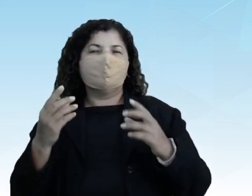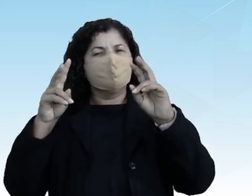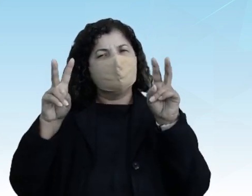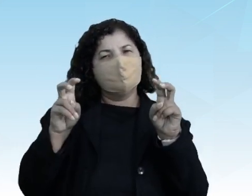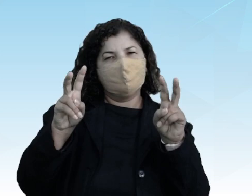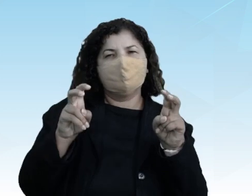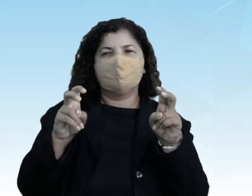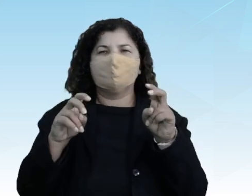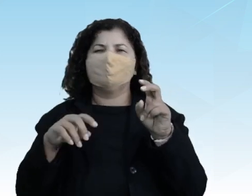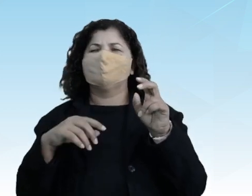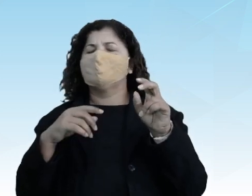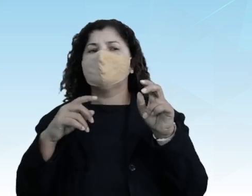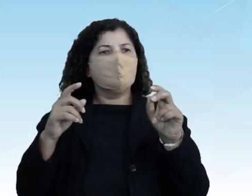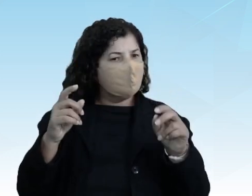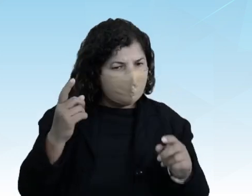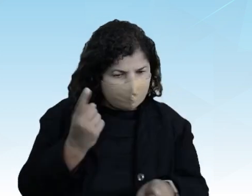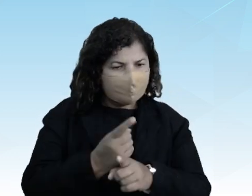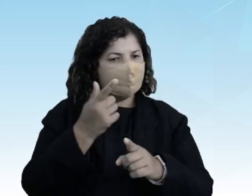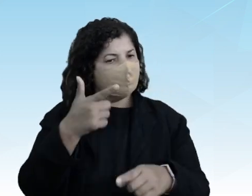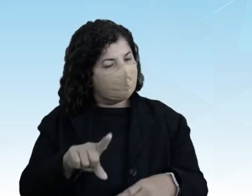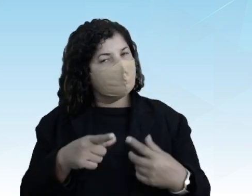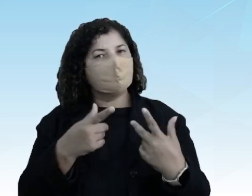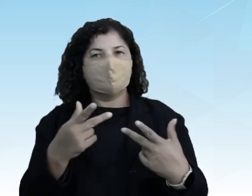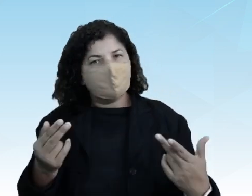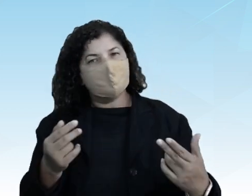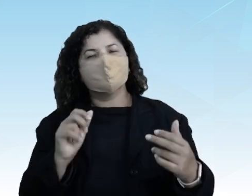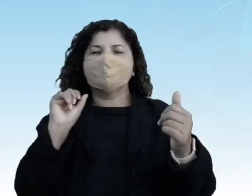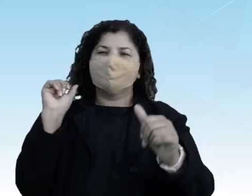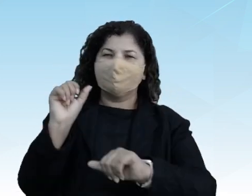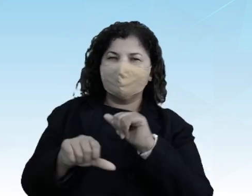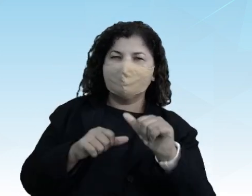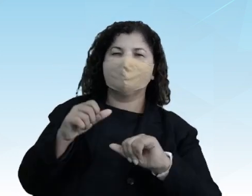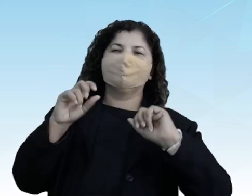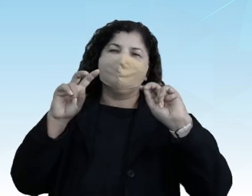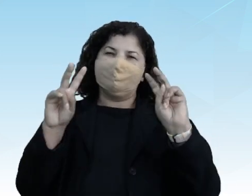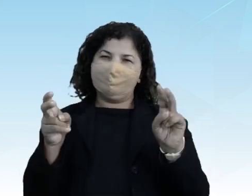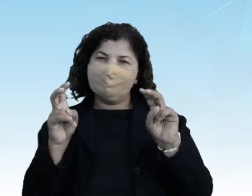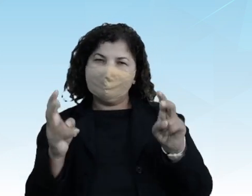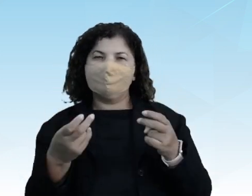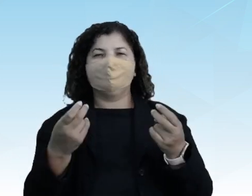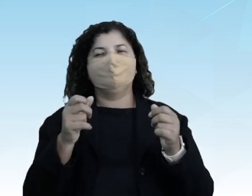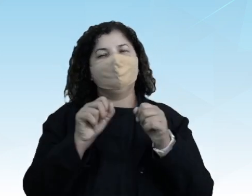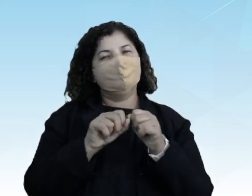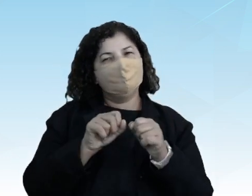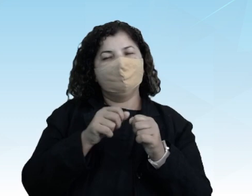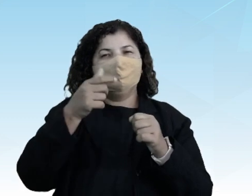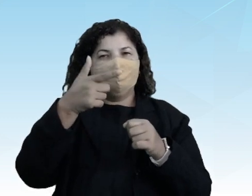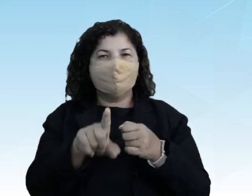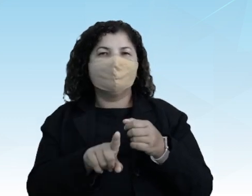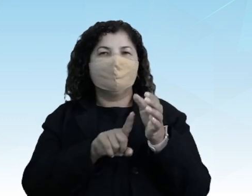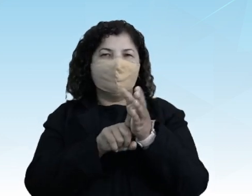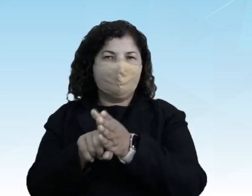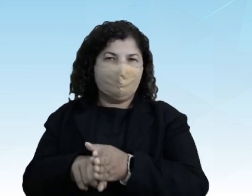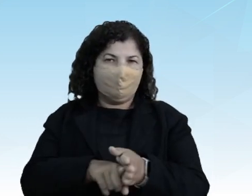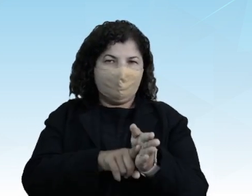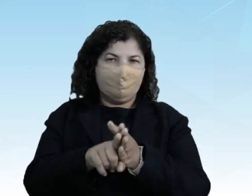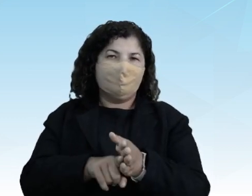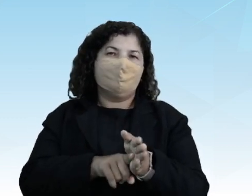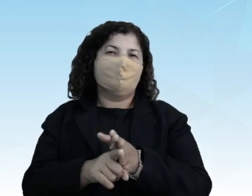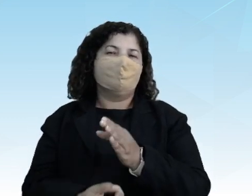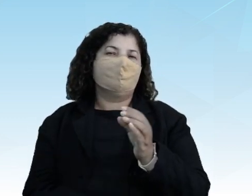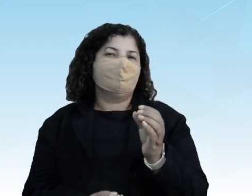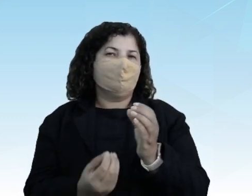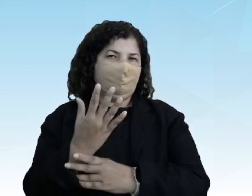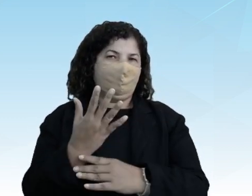pouco se descobre outro fóssil, né? Então, na realidade, vai se fazer toda uma investigação. Então, surgem